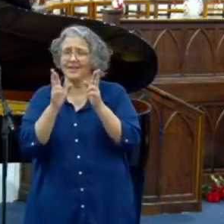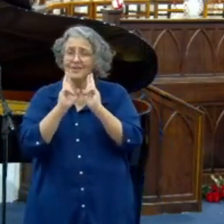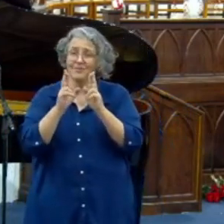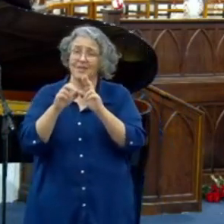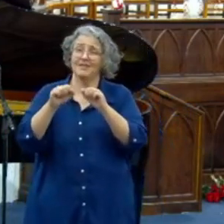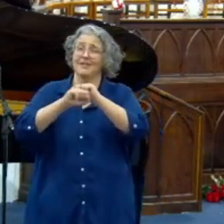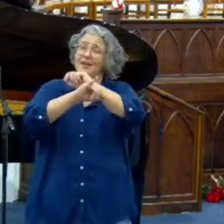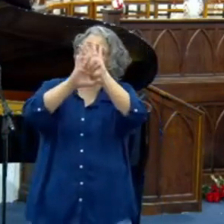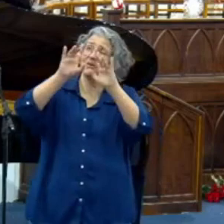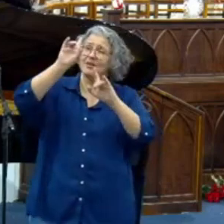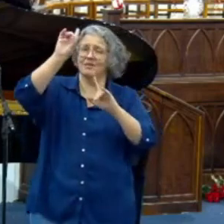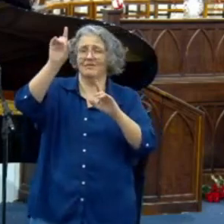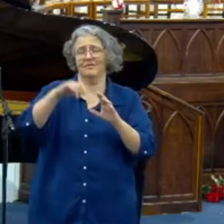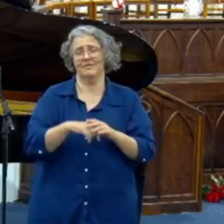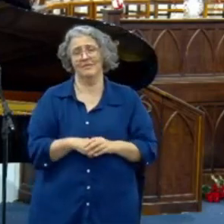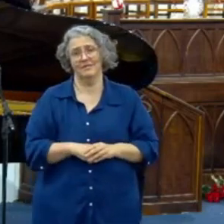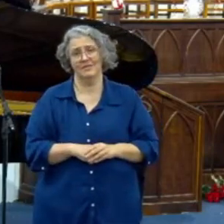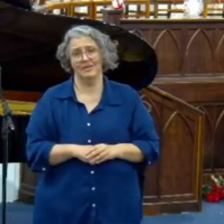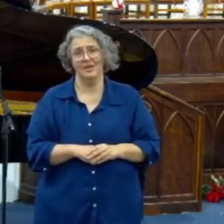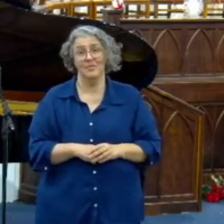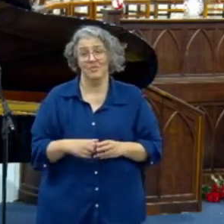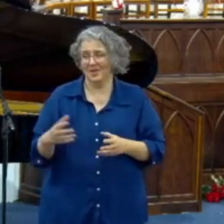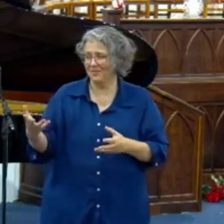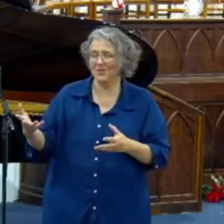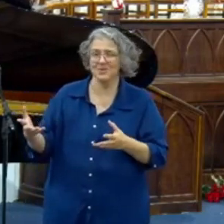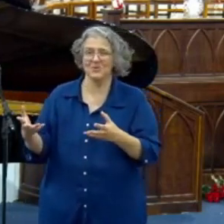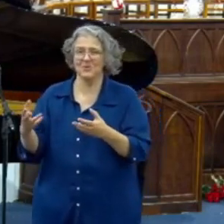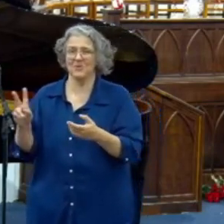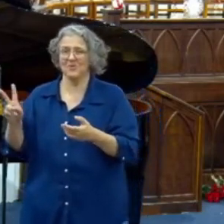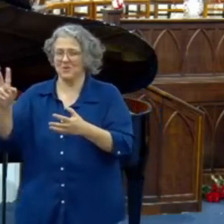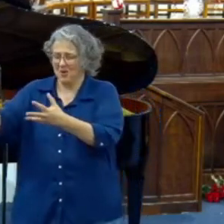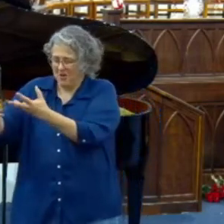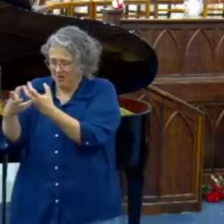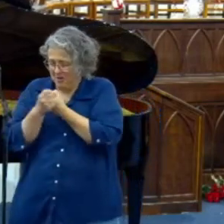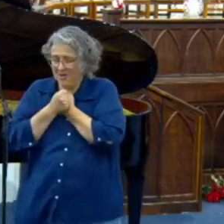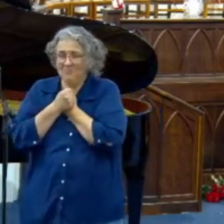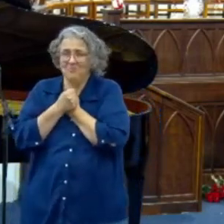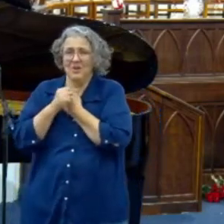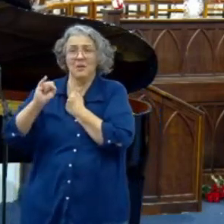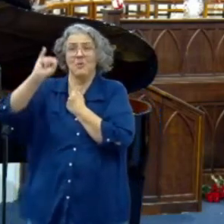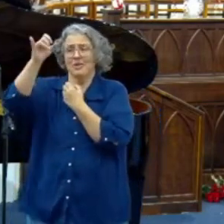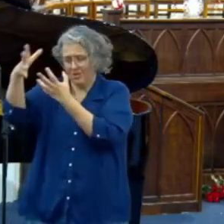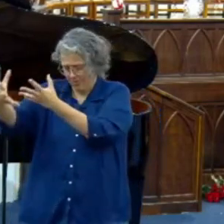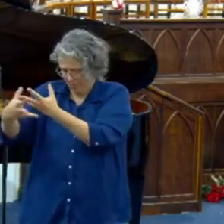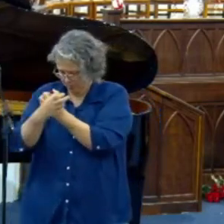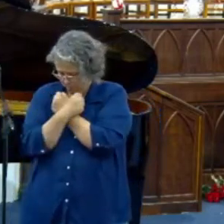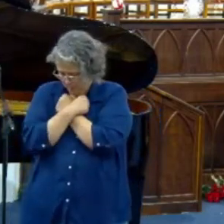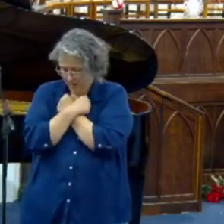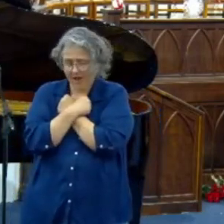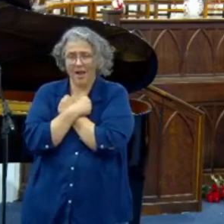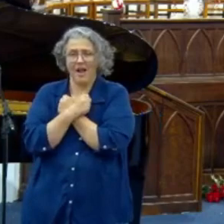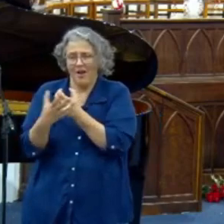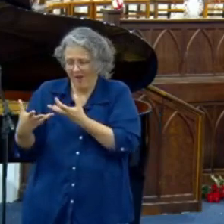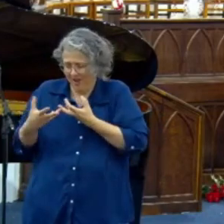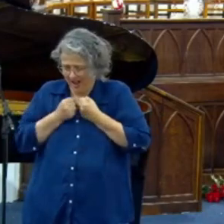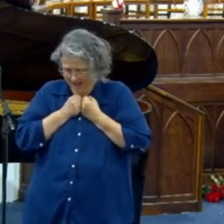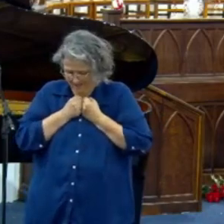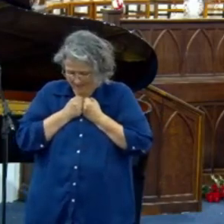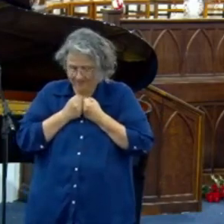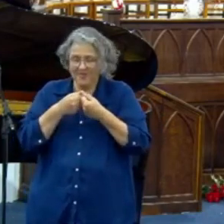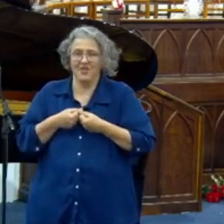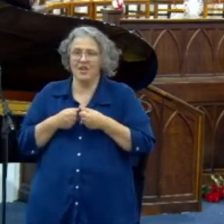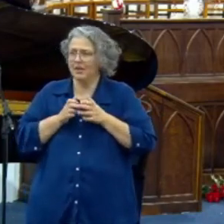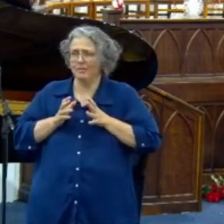isso se dá aqui na passagem. Em Mateus capítulo 6, versículos 19 a 21, tem uma passagem